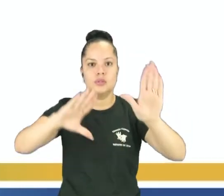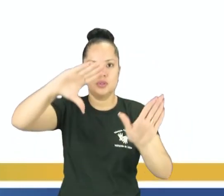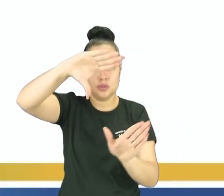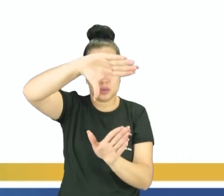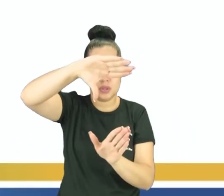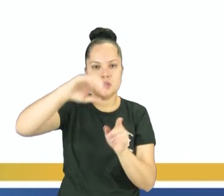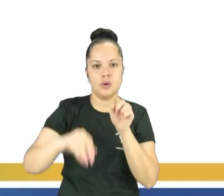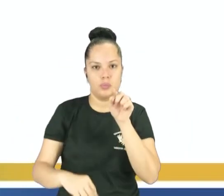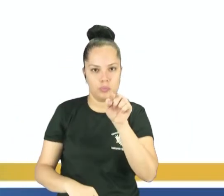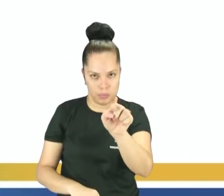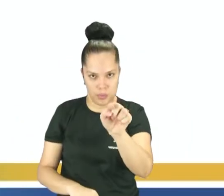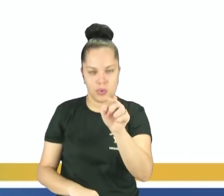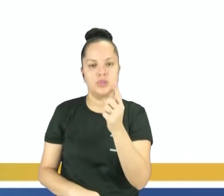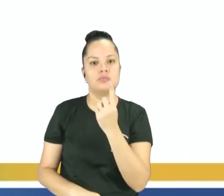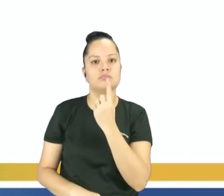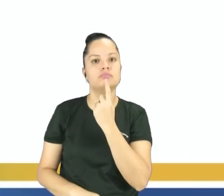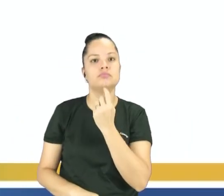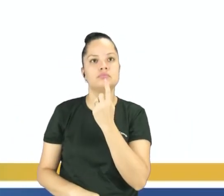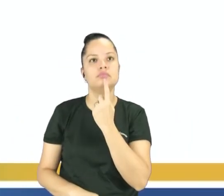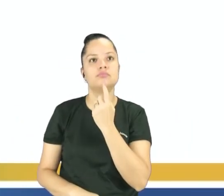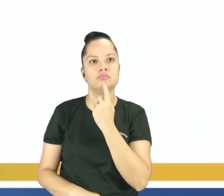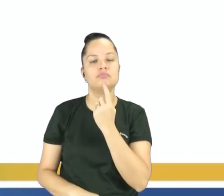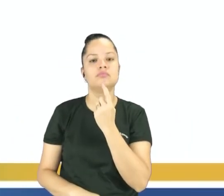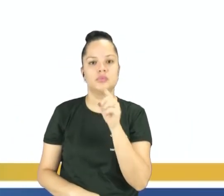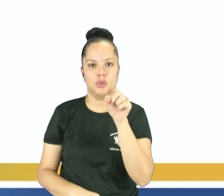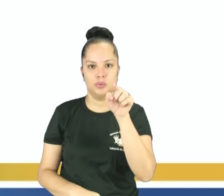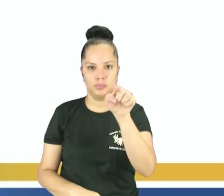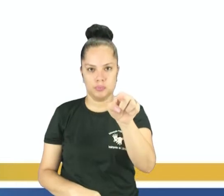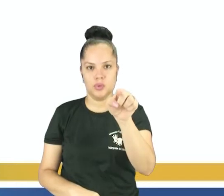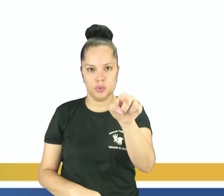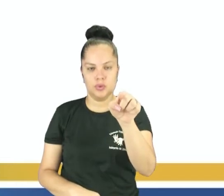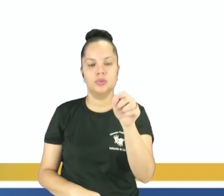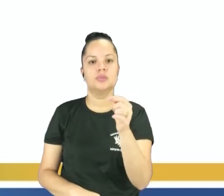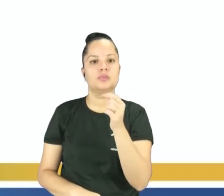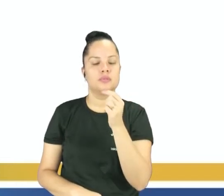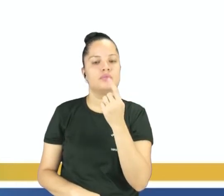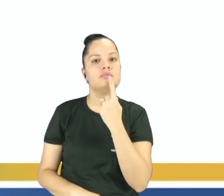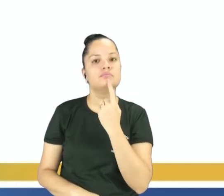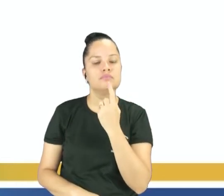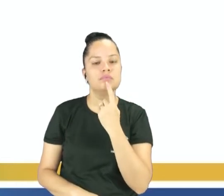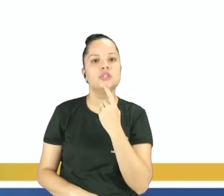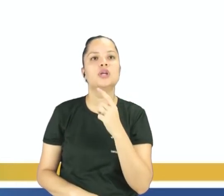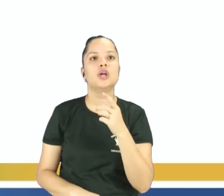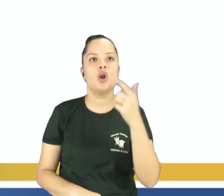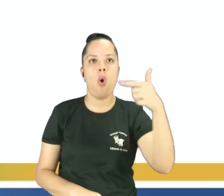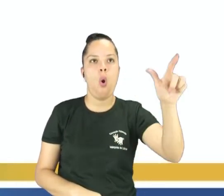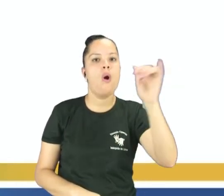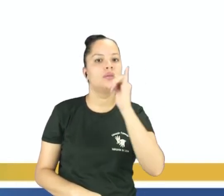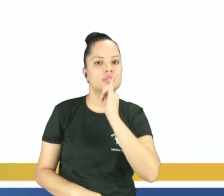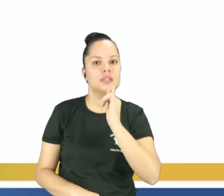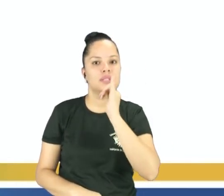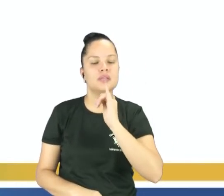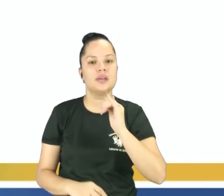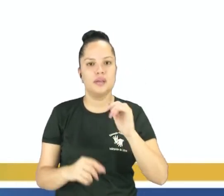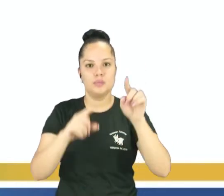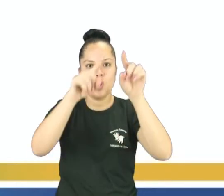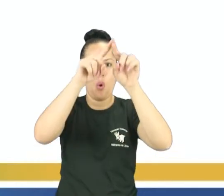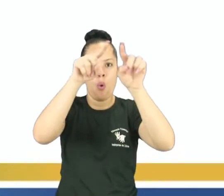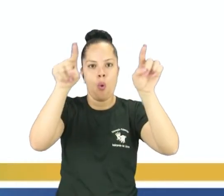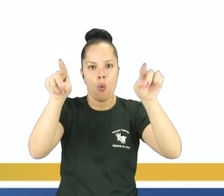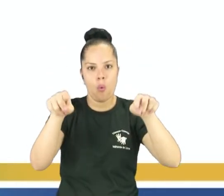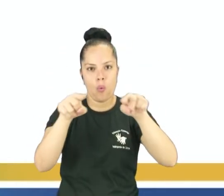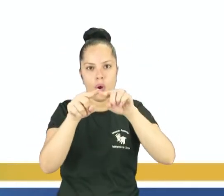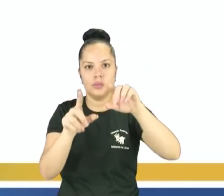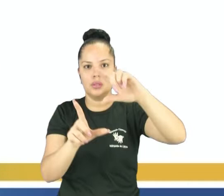pontinho vermelho, né? Esse pontinho vermelho aí, ó, nós temos outro exemplo aí de rotação, ó. O quadradinho, ó, ele se